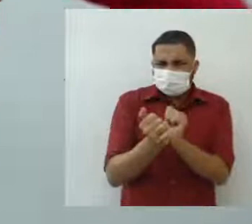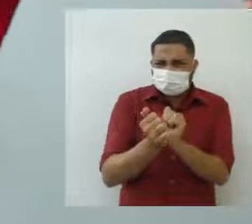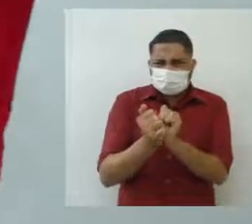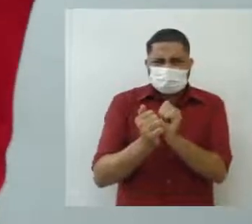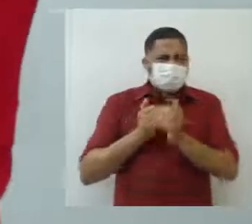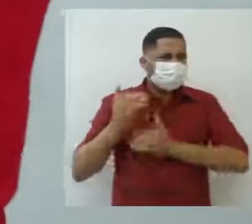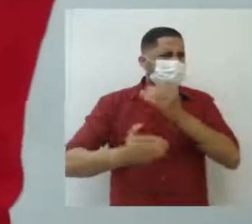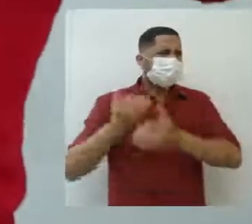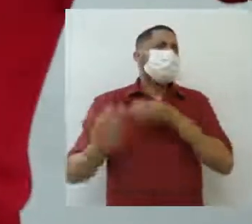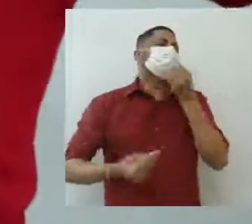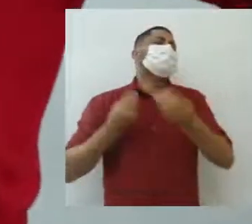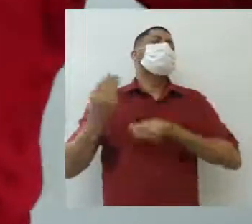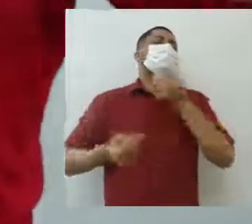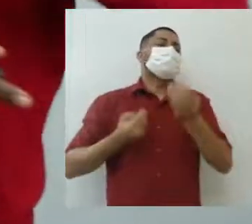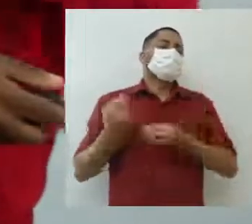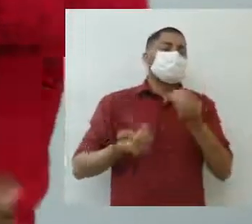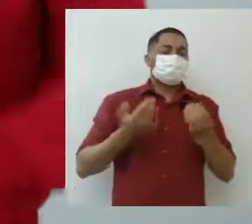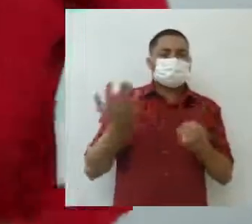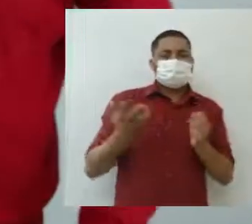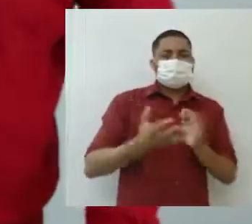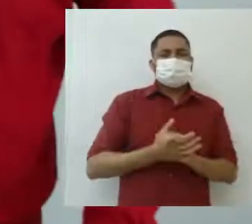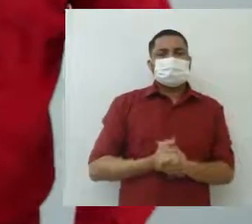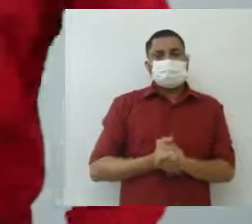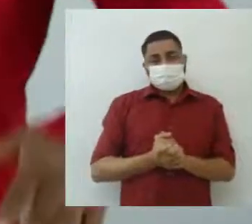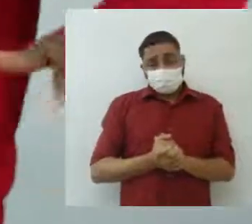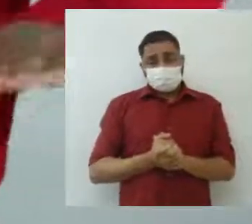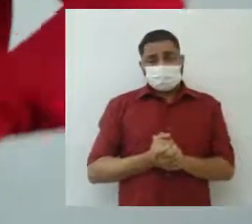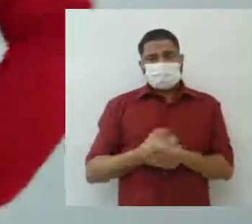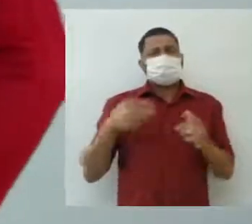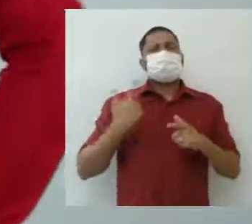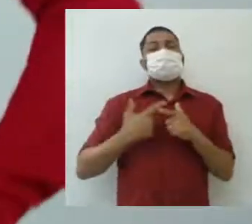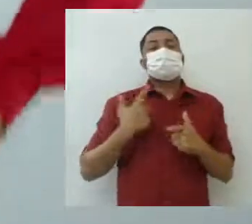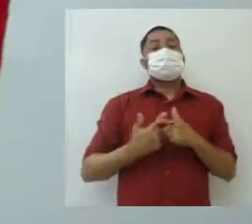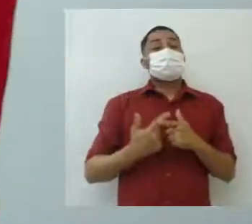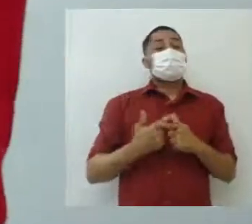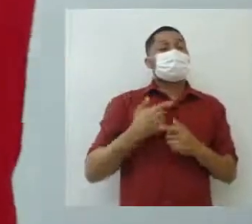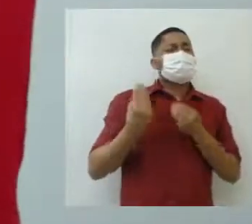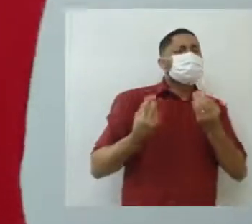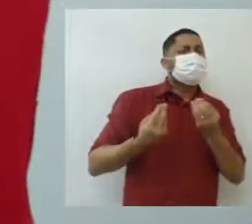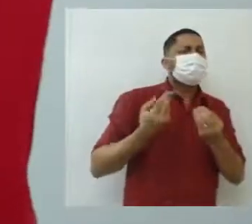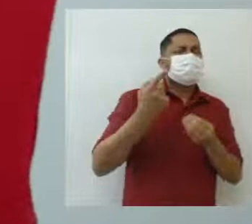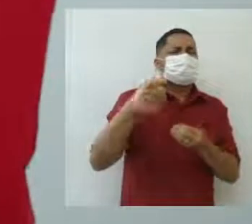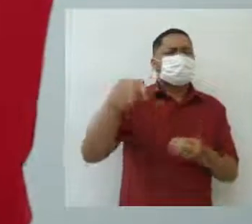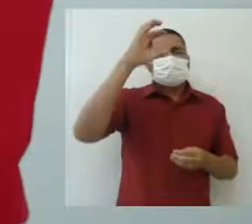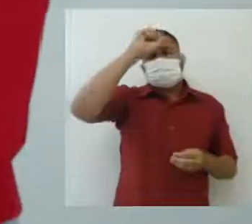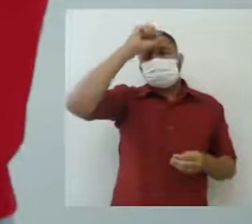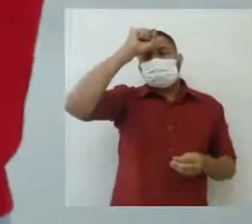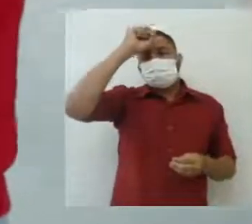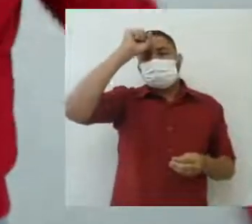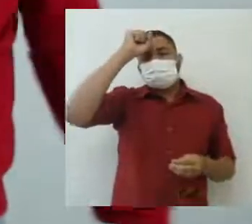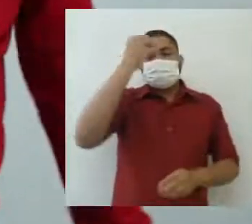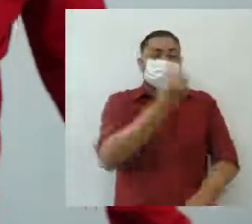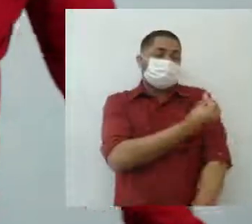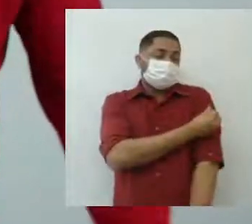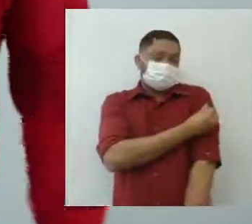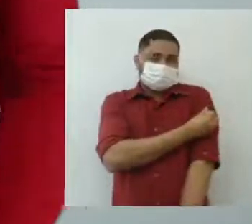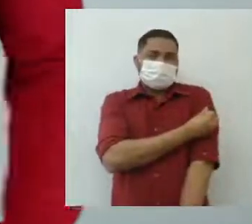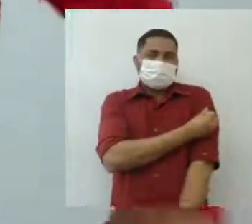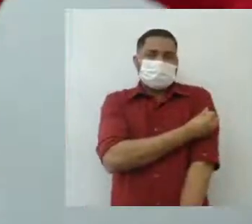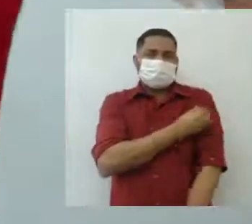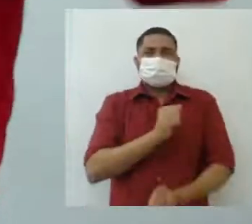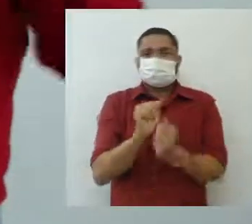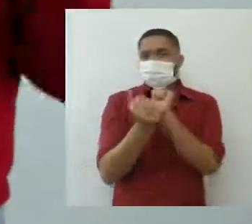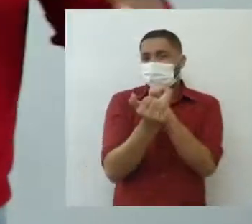Como esta escravidão moderna? Porque como vocês aprenderam lá no 6º ano, né?